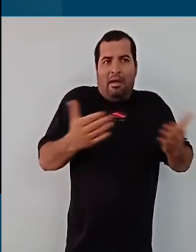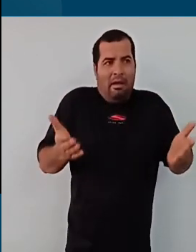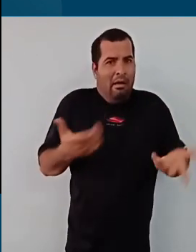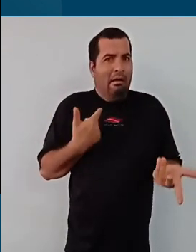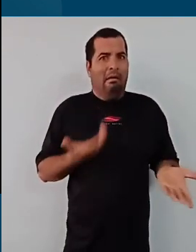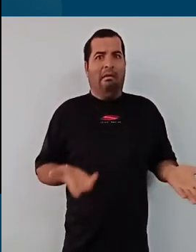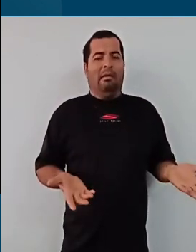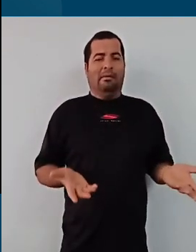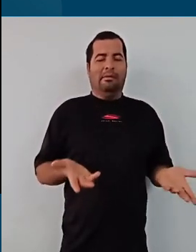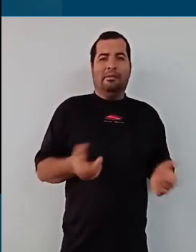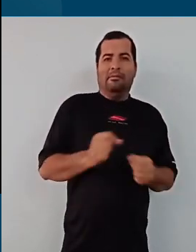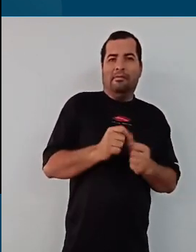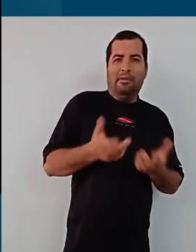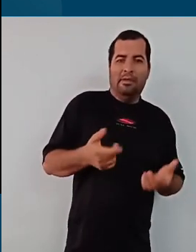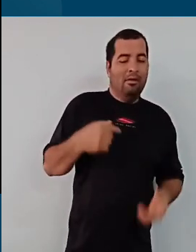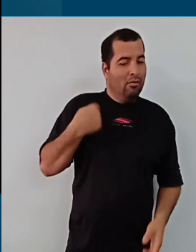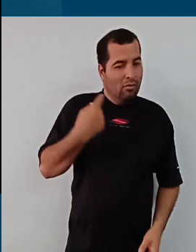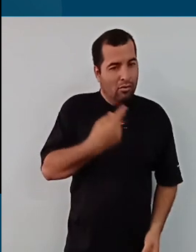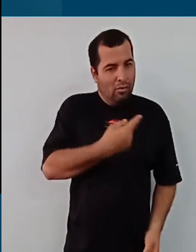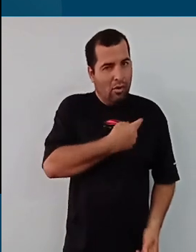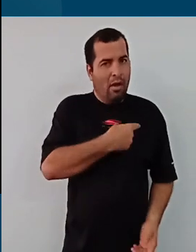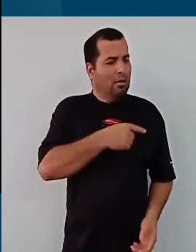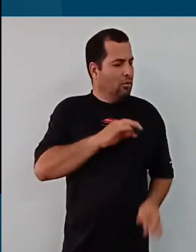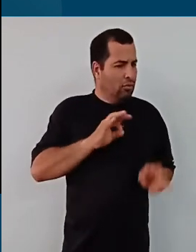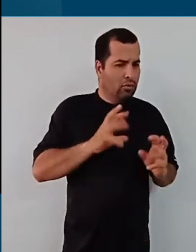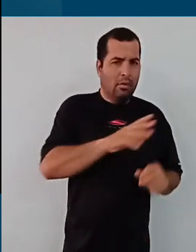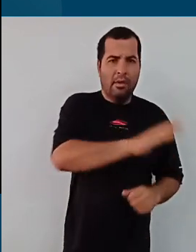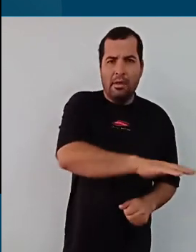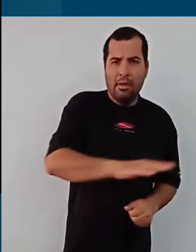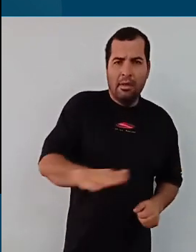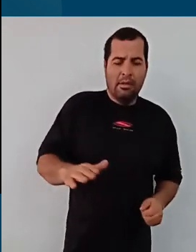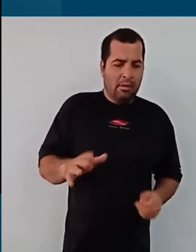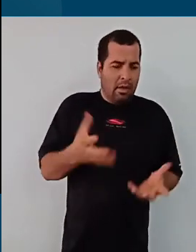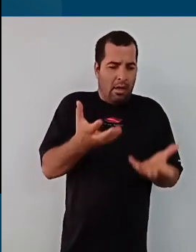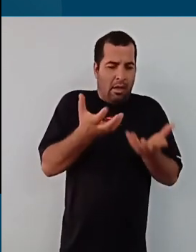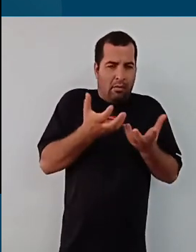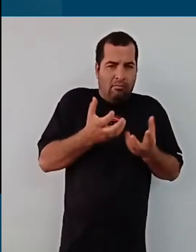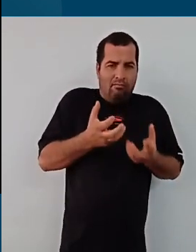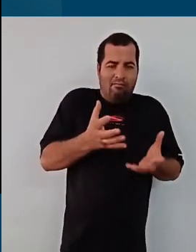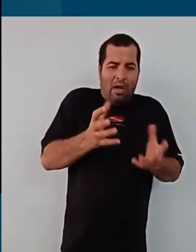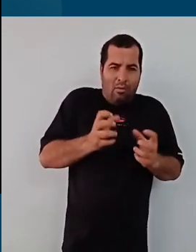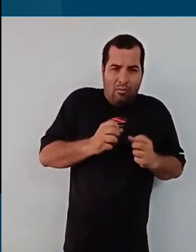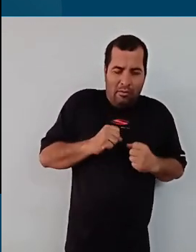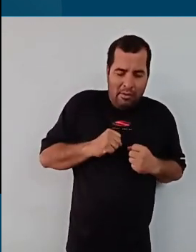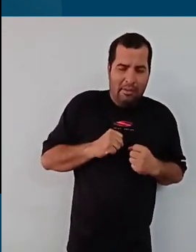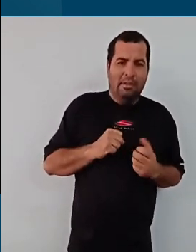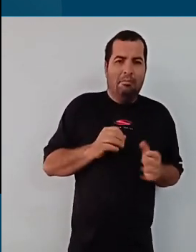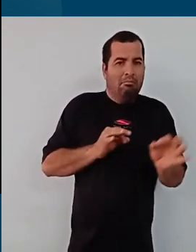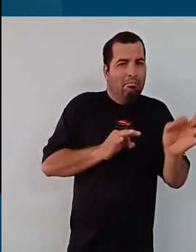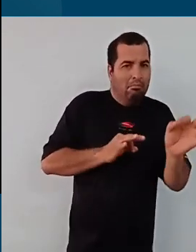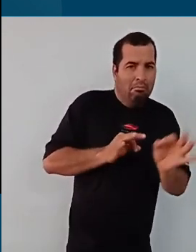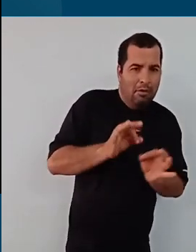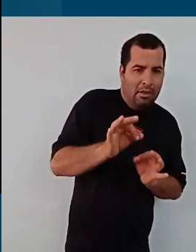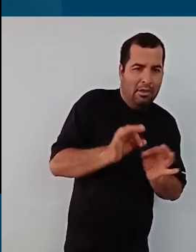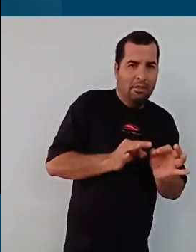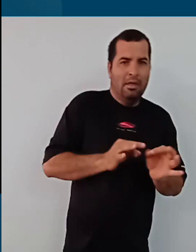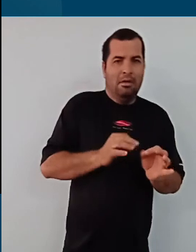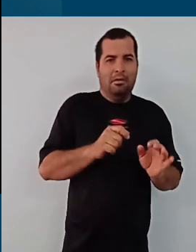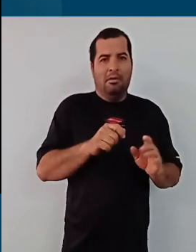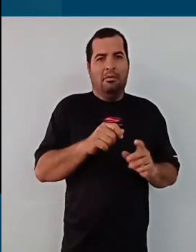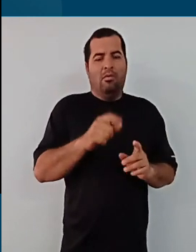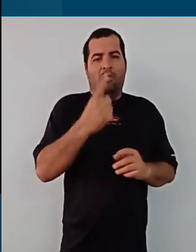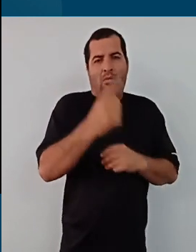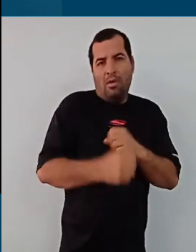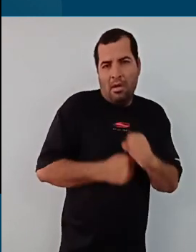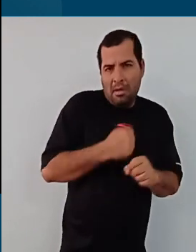Nós precisamos acolher esses meninos e planejar um ano ou um